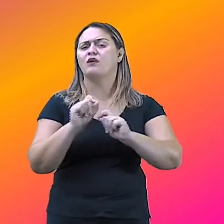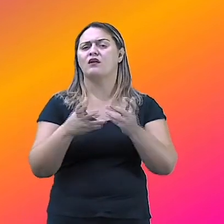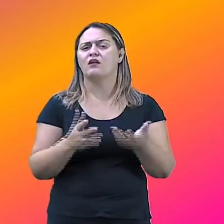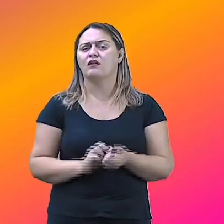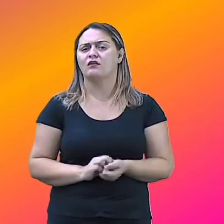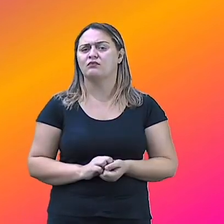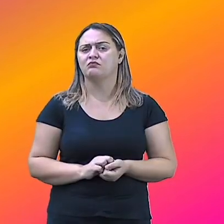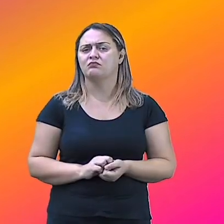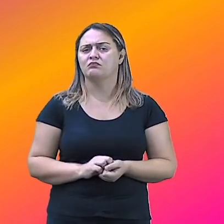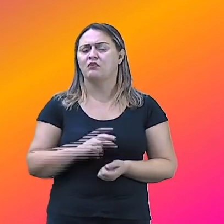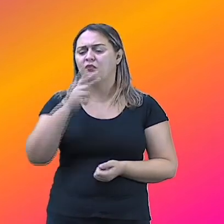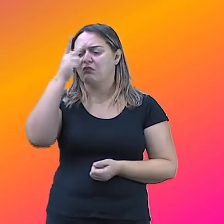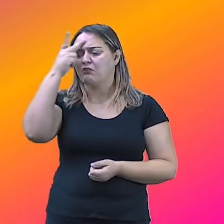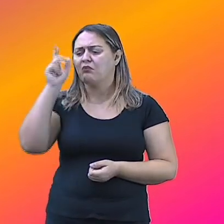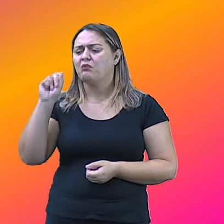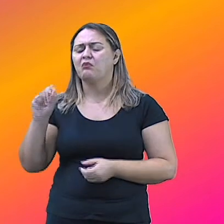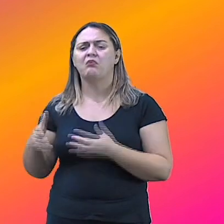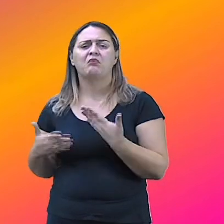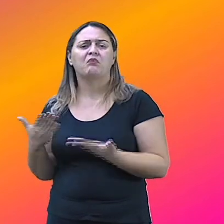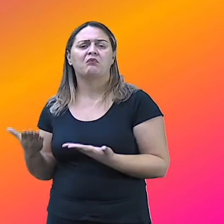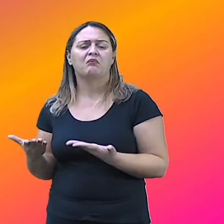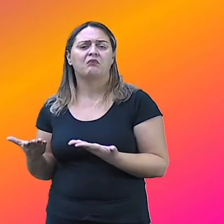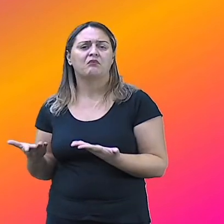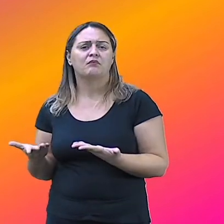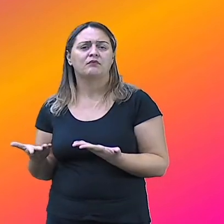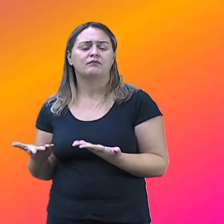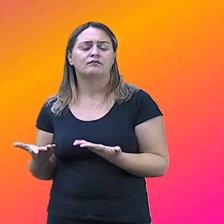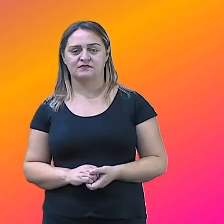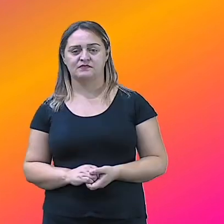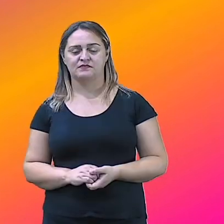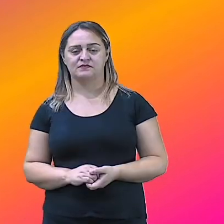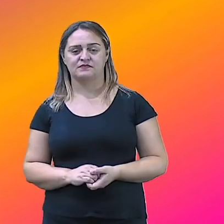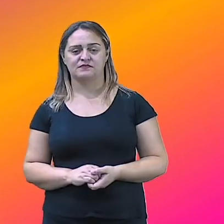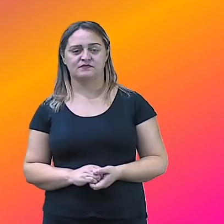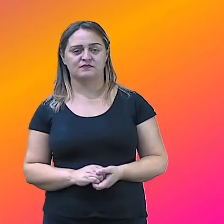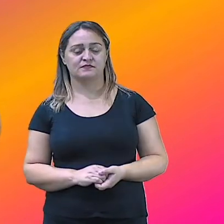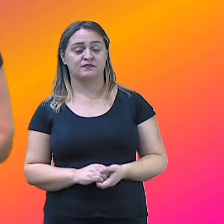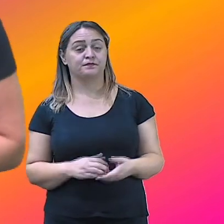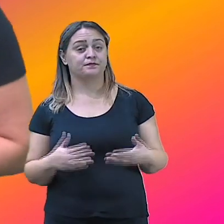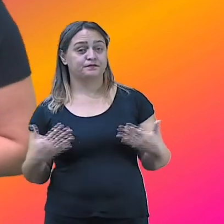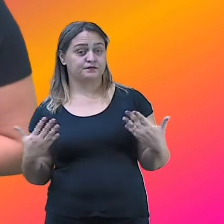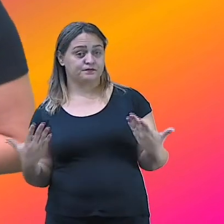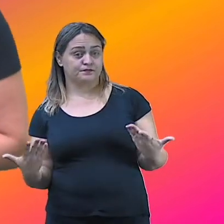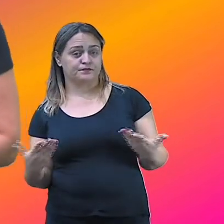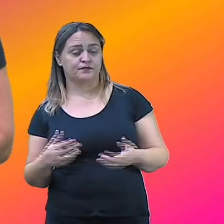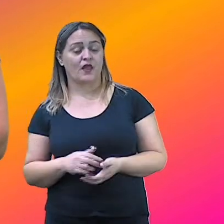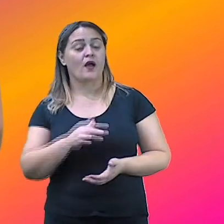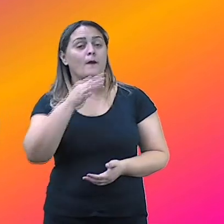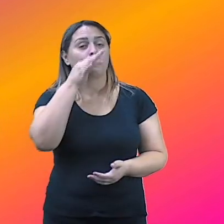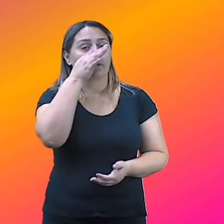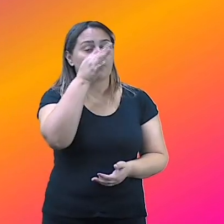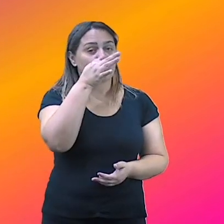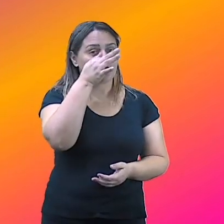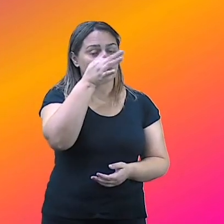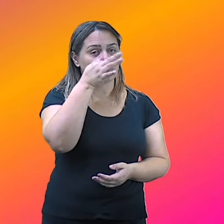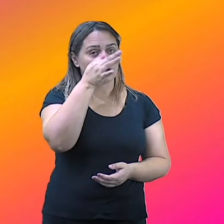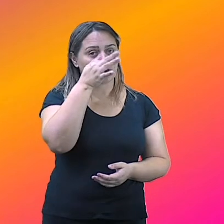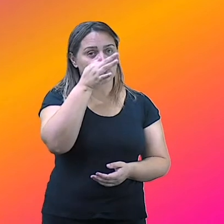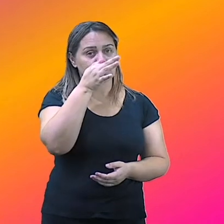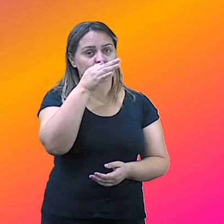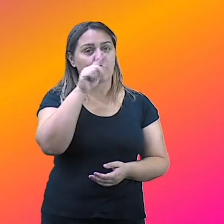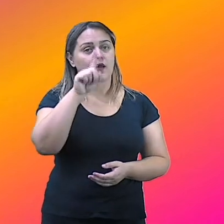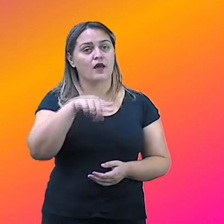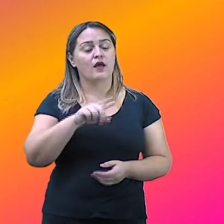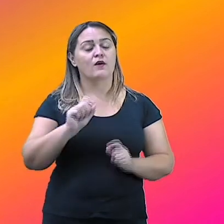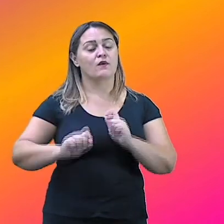E para alguém. Então, entregou o quê? As flores. Portanto, as flores é